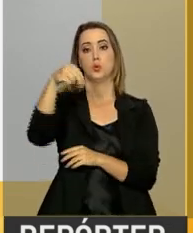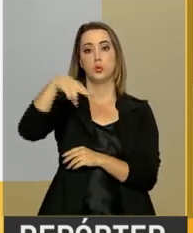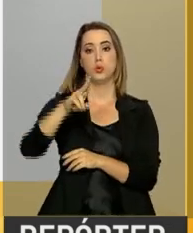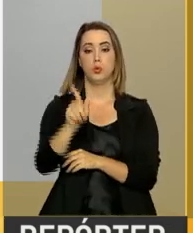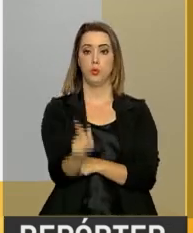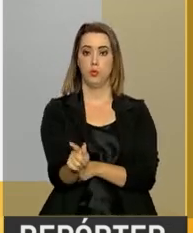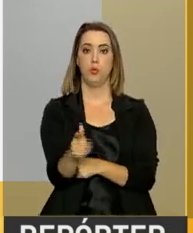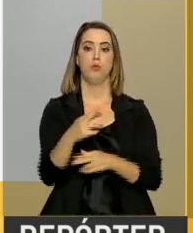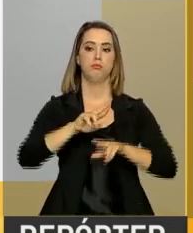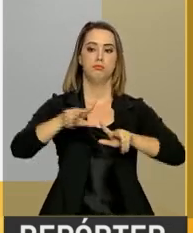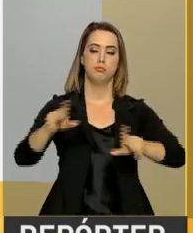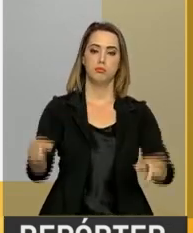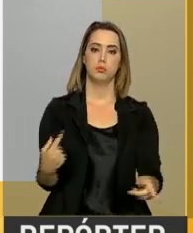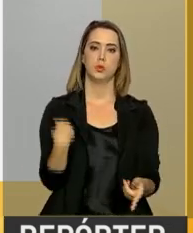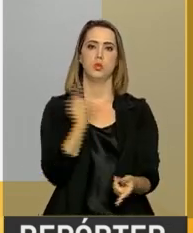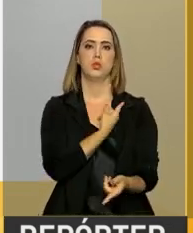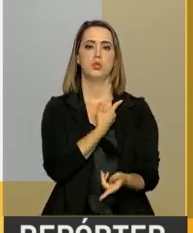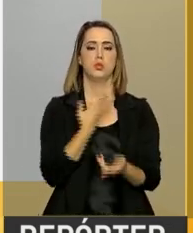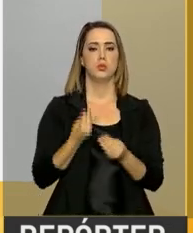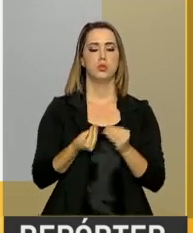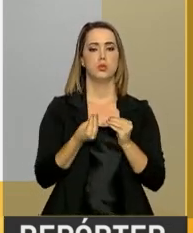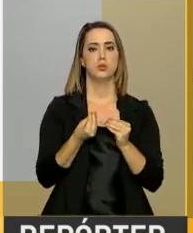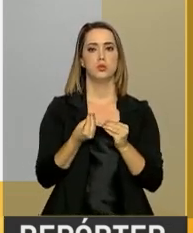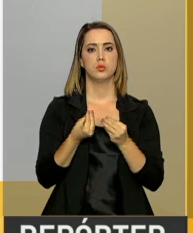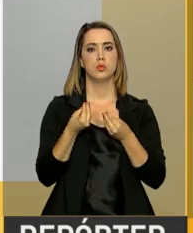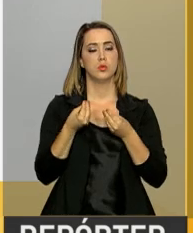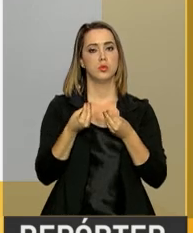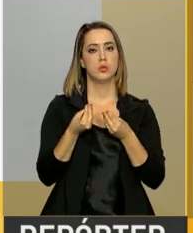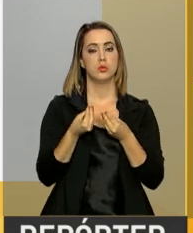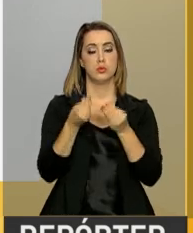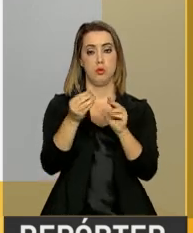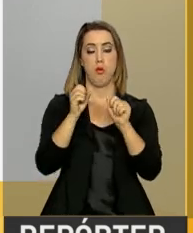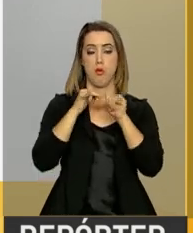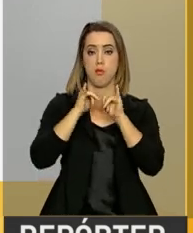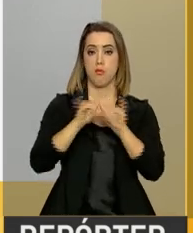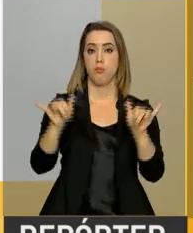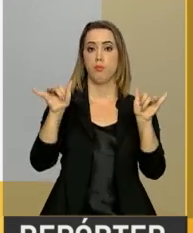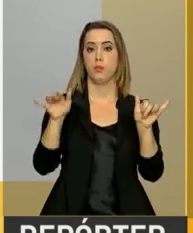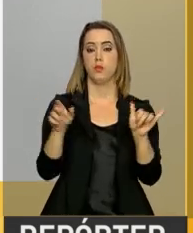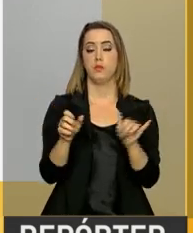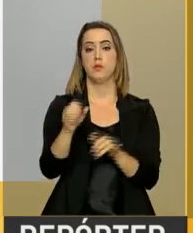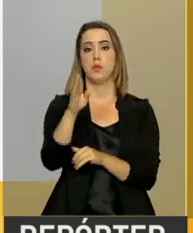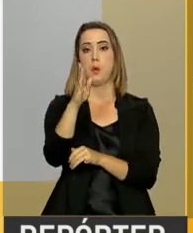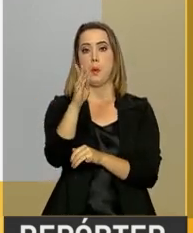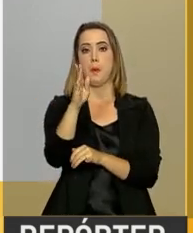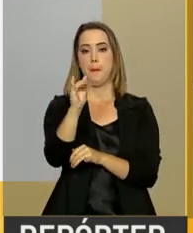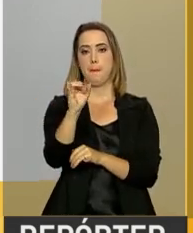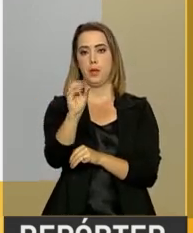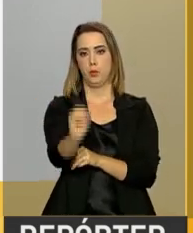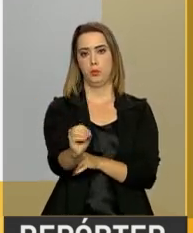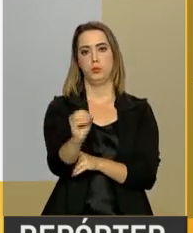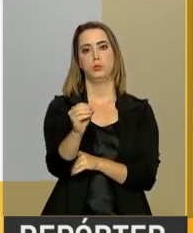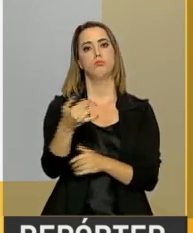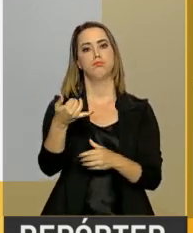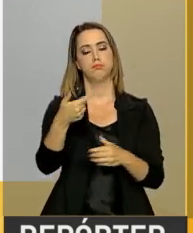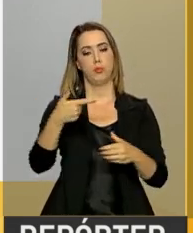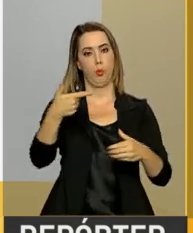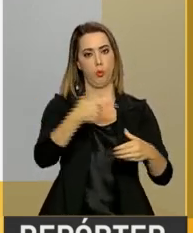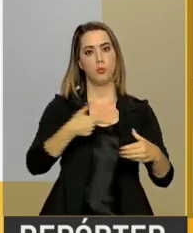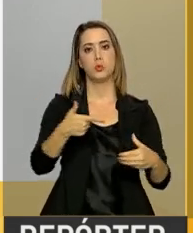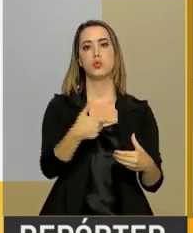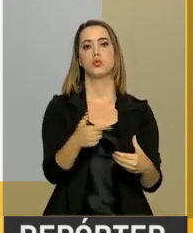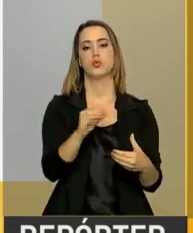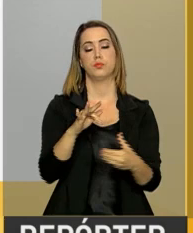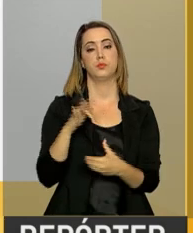internacionais, lançamos uma plataforma de biocombustível para o futuro, enfim, o Brasil, como sempre, tem tido um